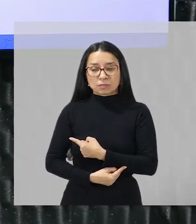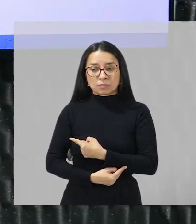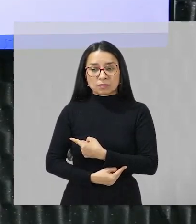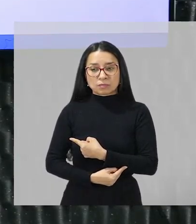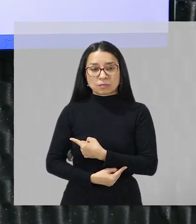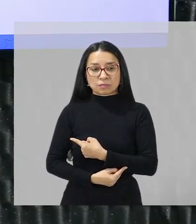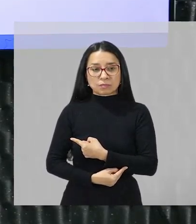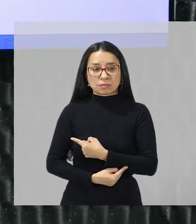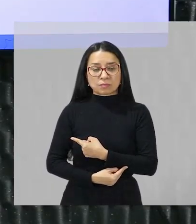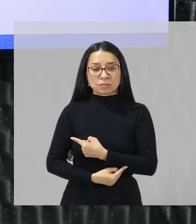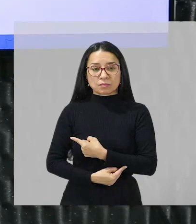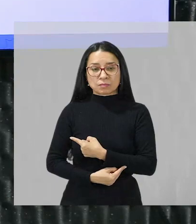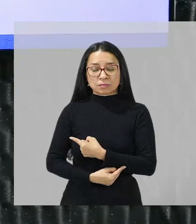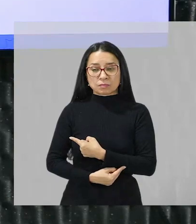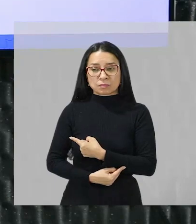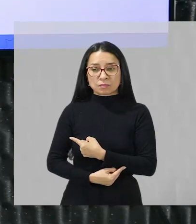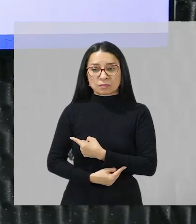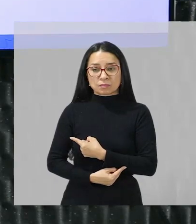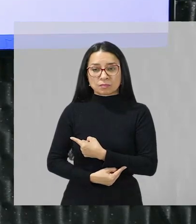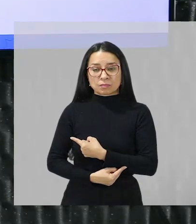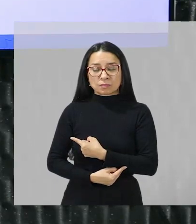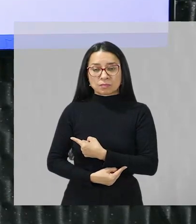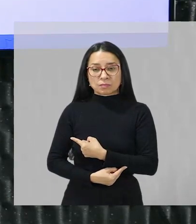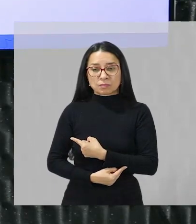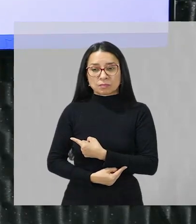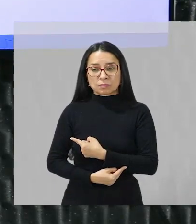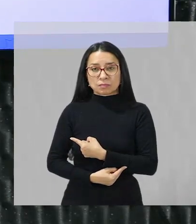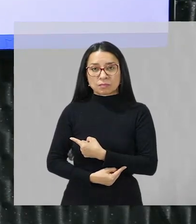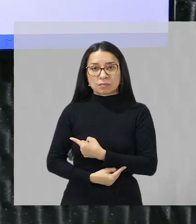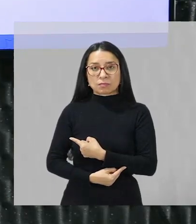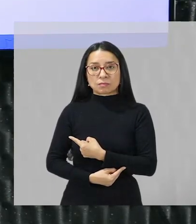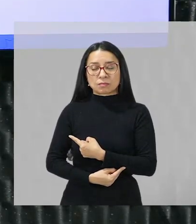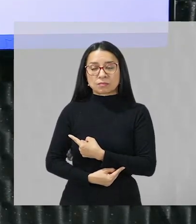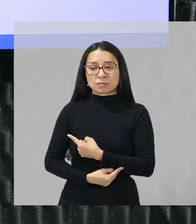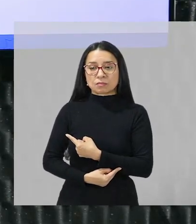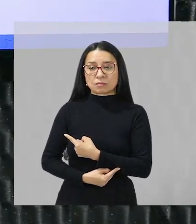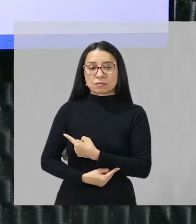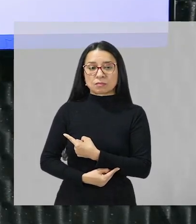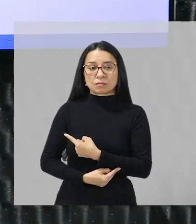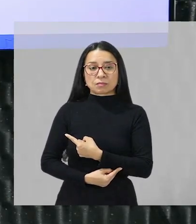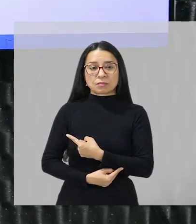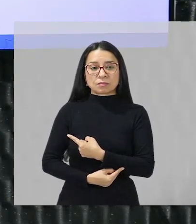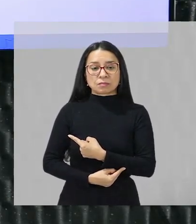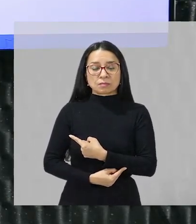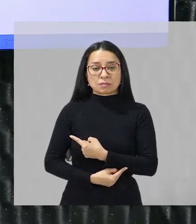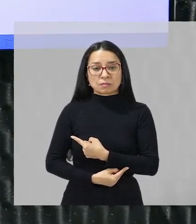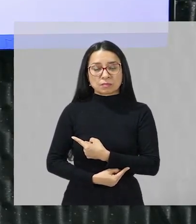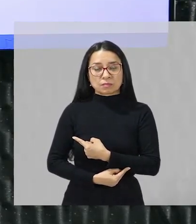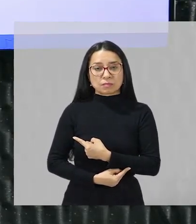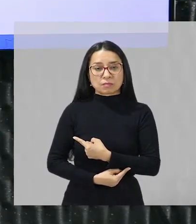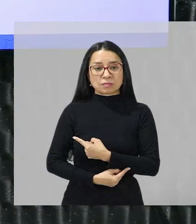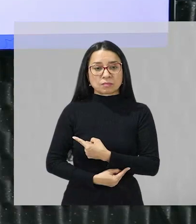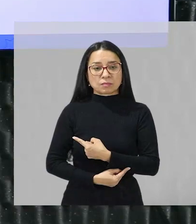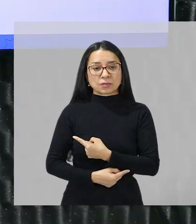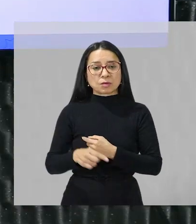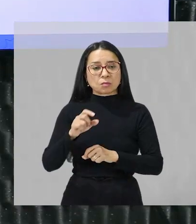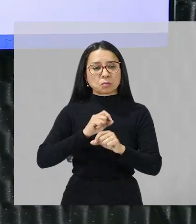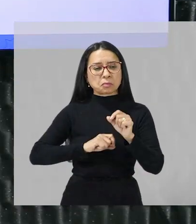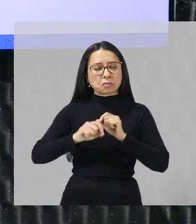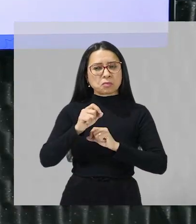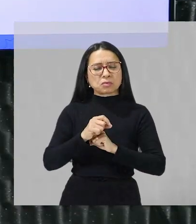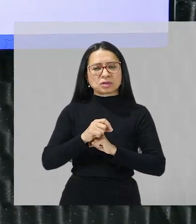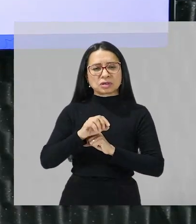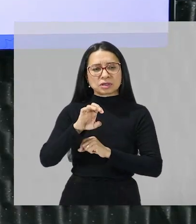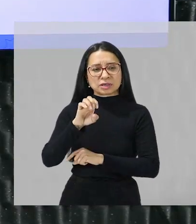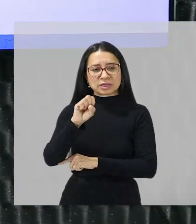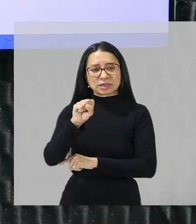as tarefas domésticas, uma vez que os homens, em sua maioria, tendem a não dividir essa